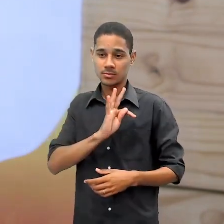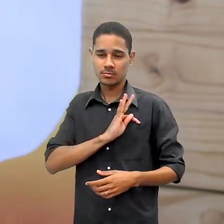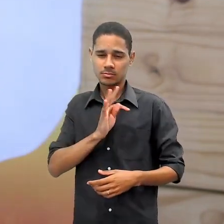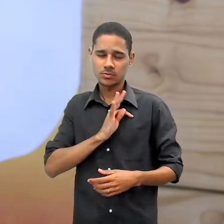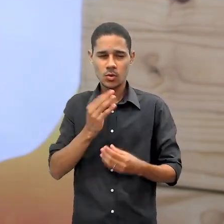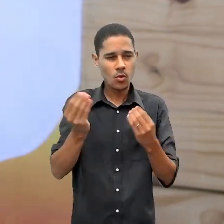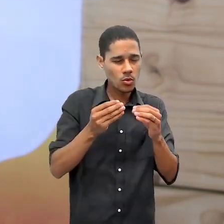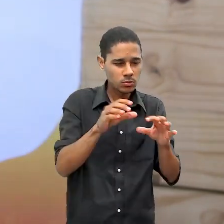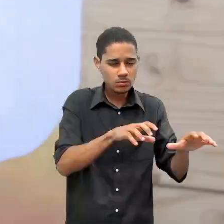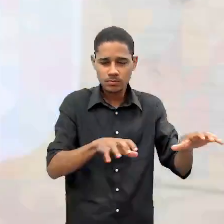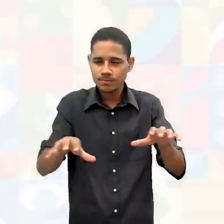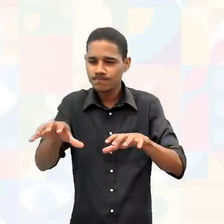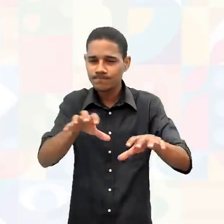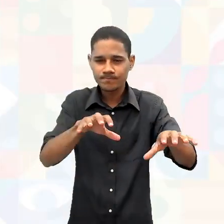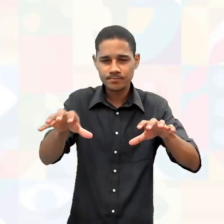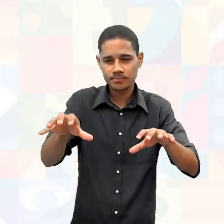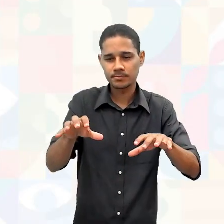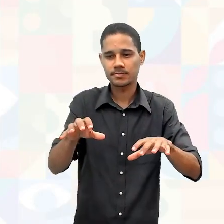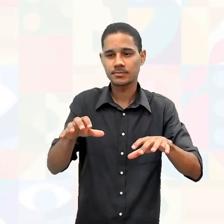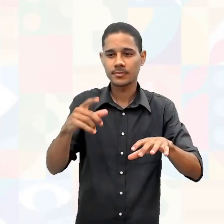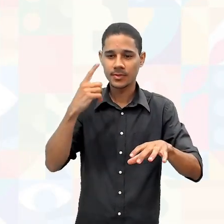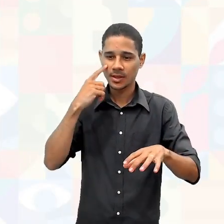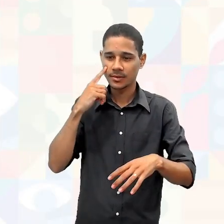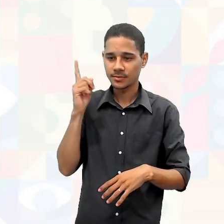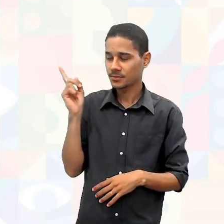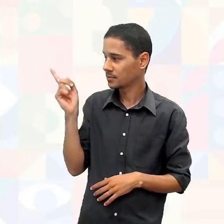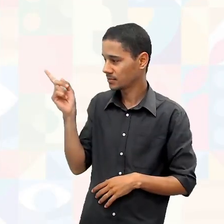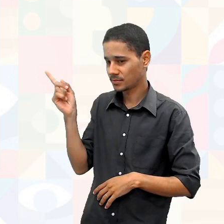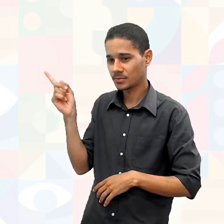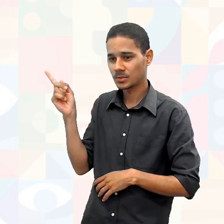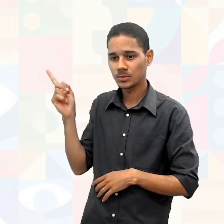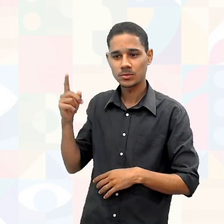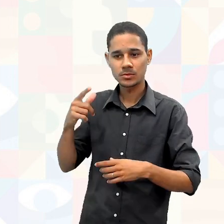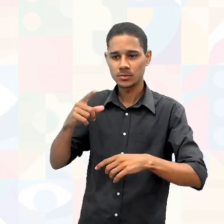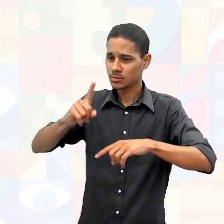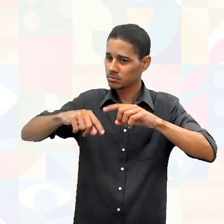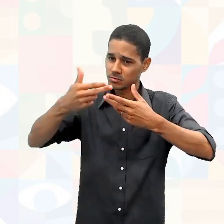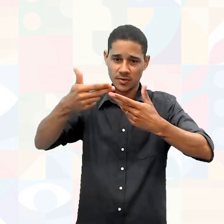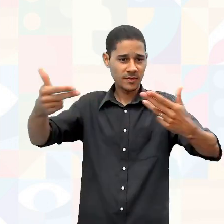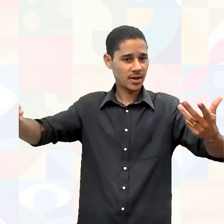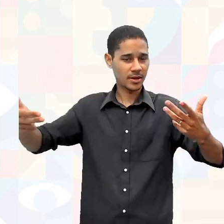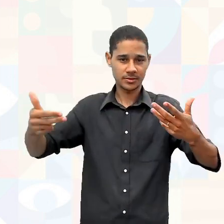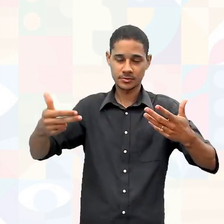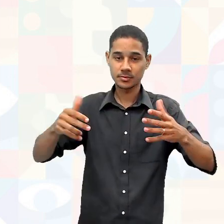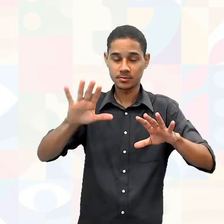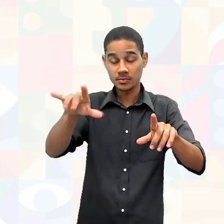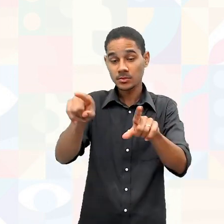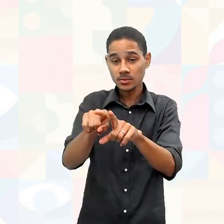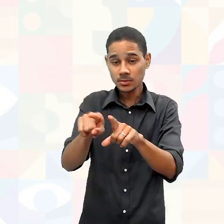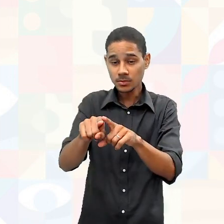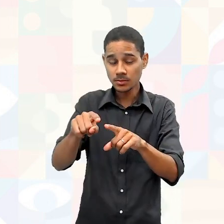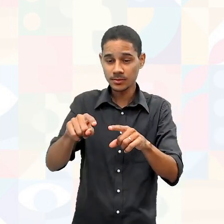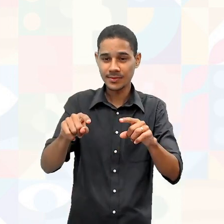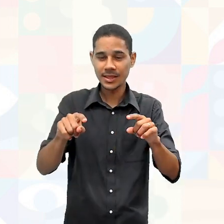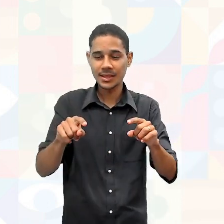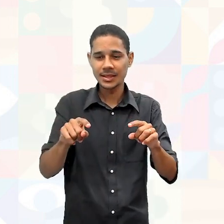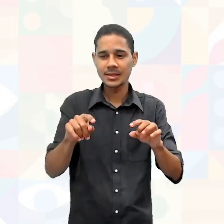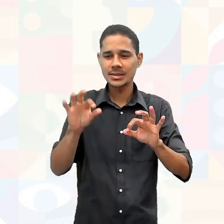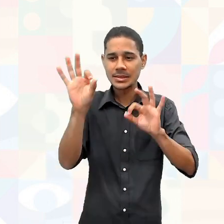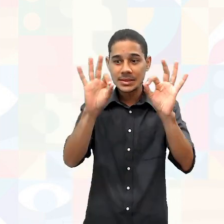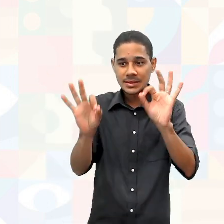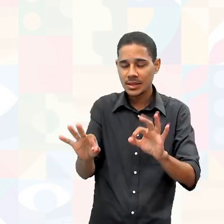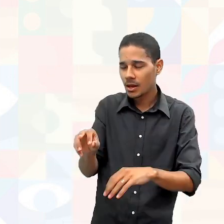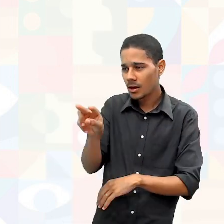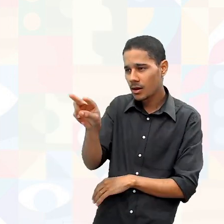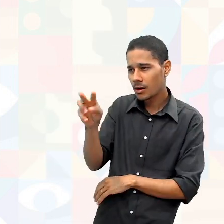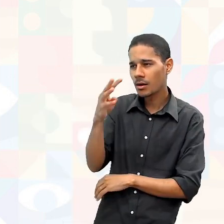vai ser implantado, como a gente está vendo ali, que são vários materiais, né? Quanto do ponto de vista estético. O máximo que você vai